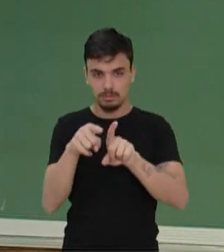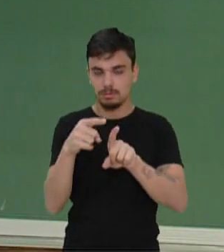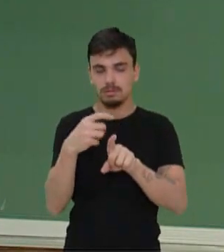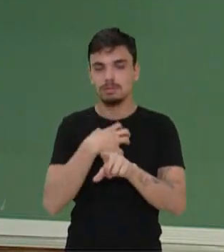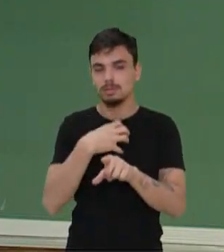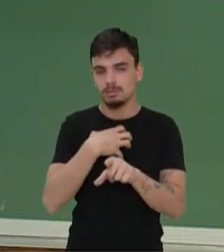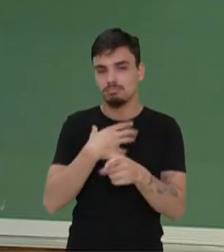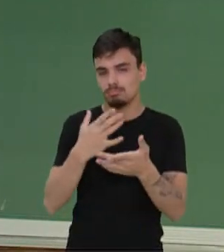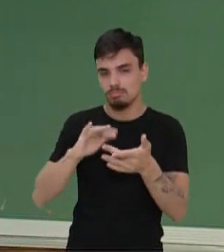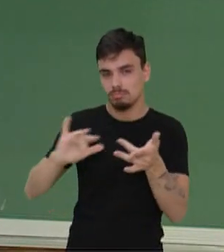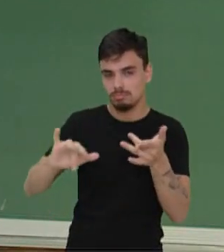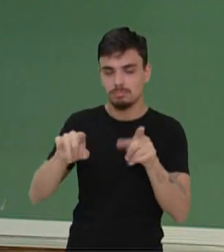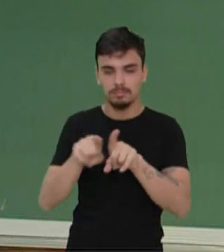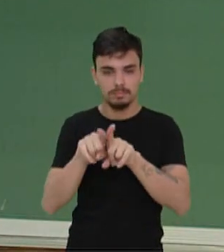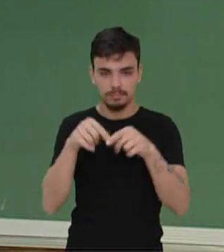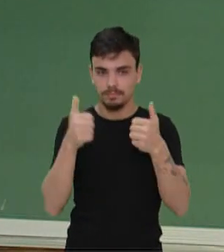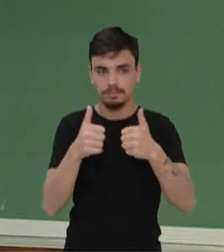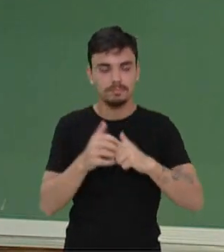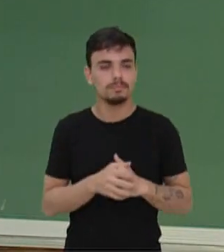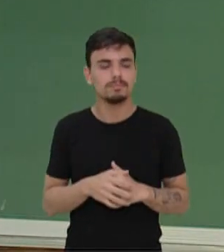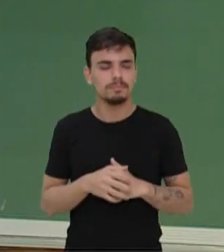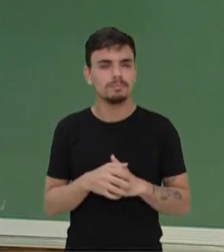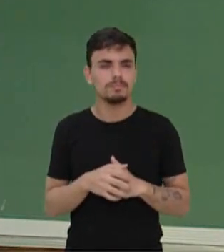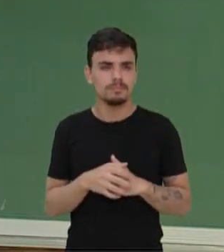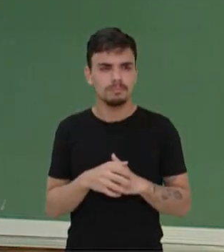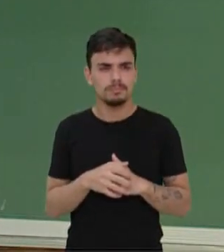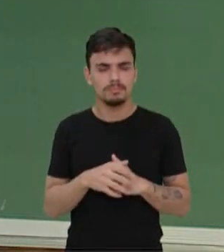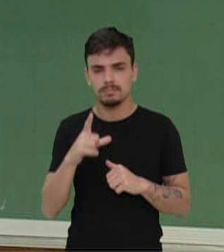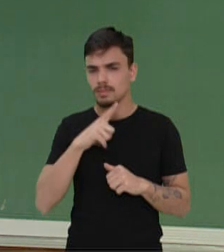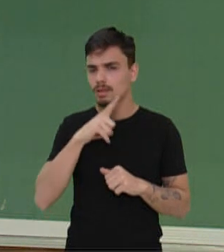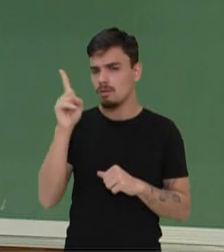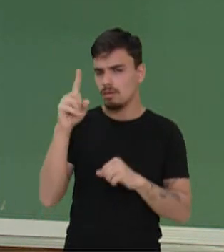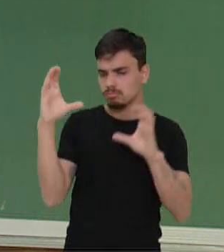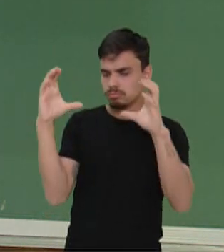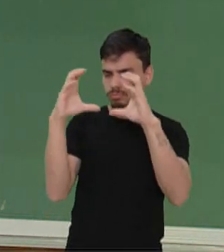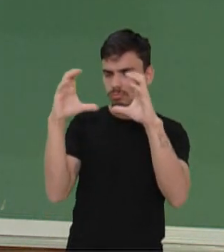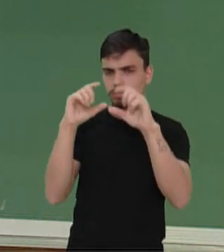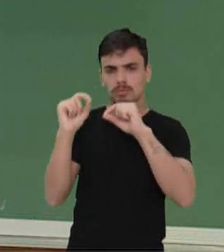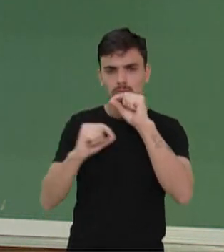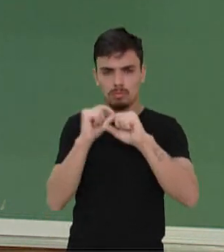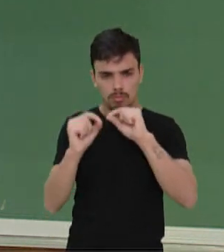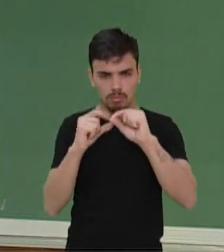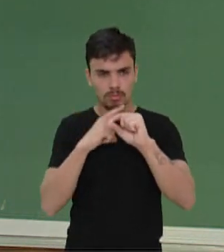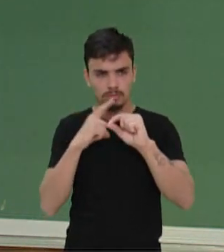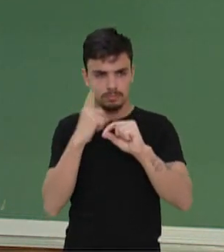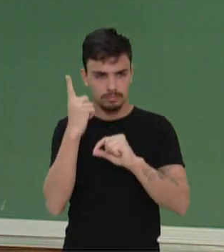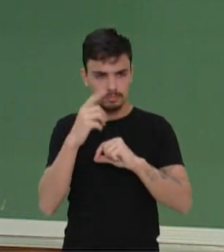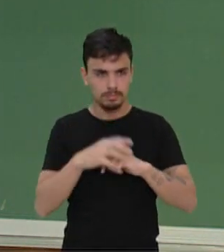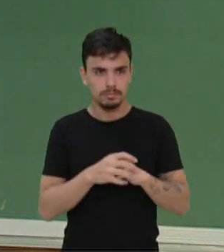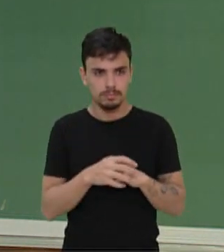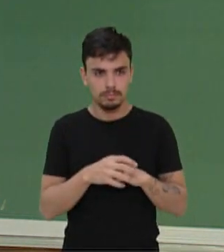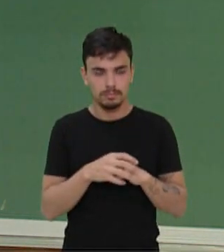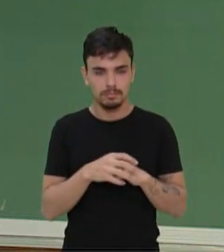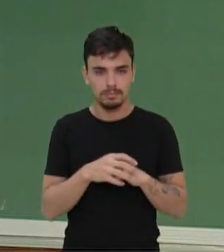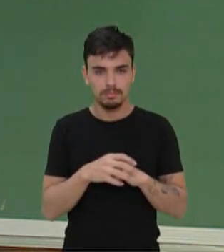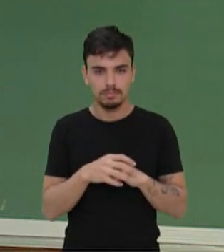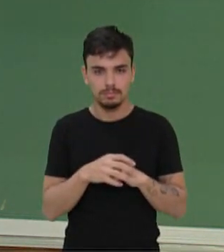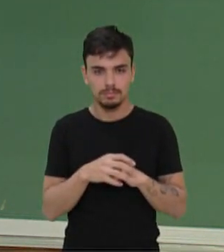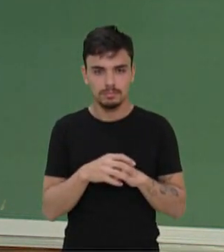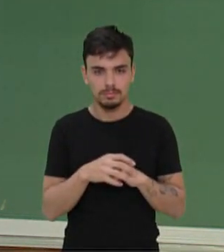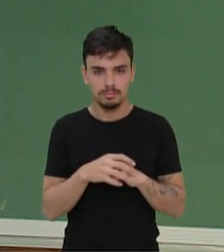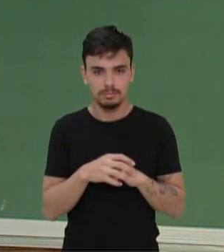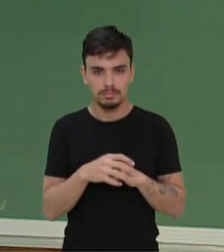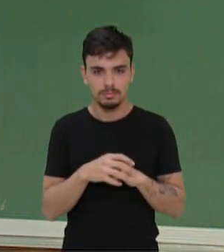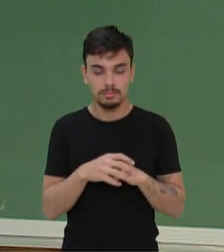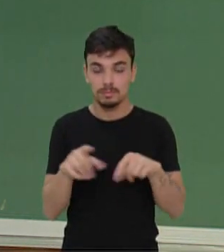né? Mas ela é bem útil. Veja, está lá a nossa função, y igual a 12x menos 2x ao quadrado, ok?